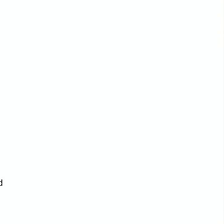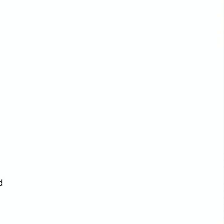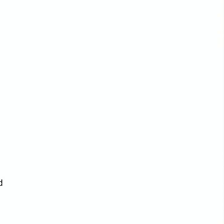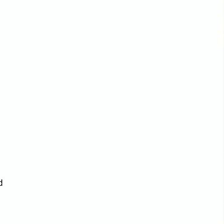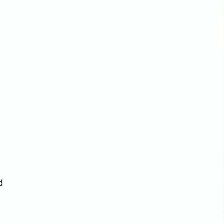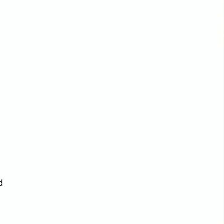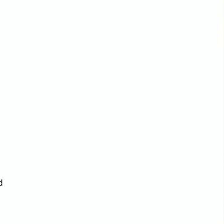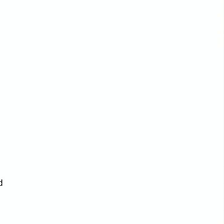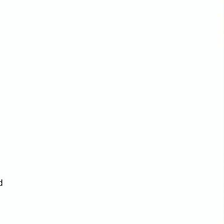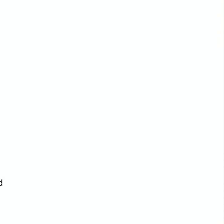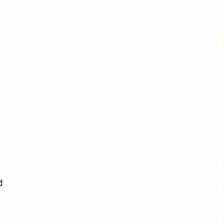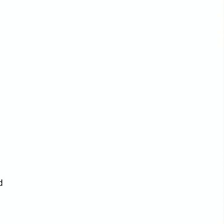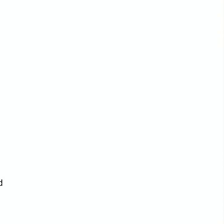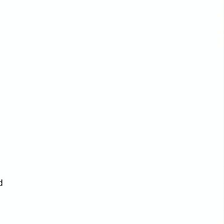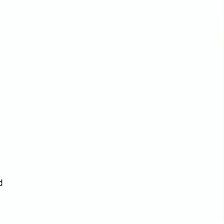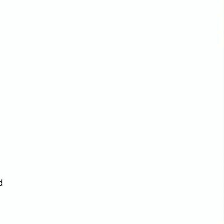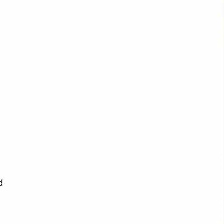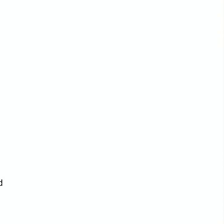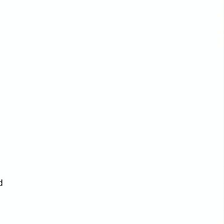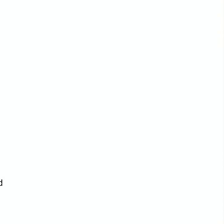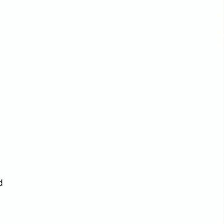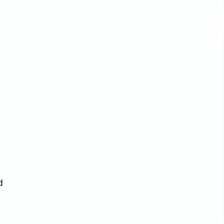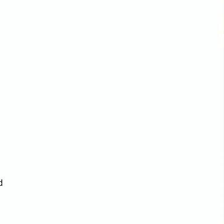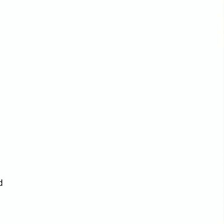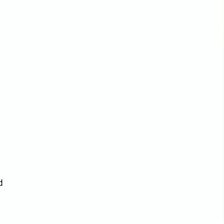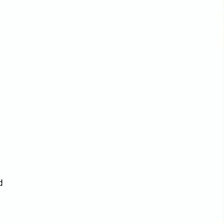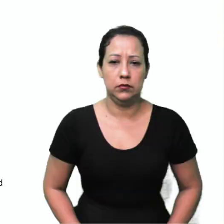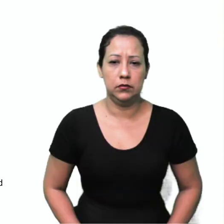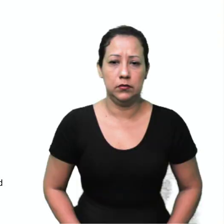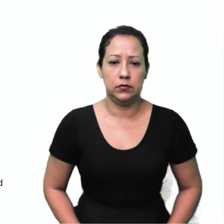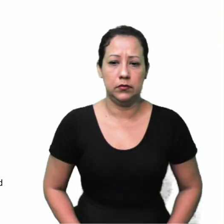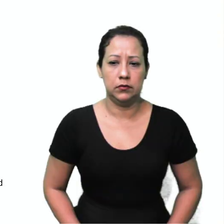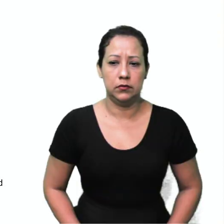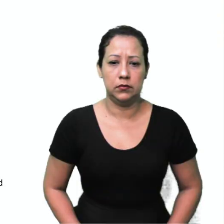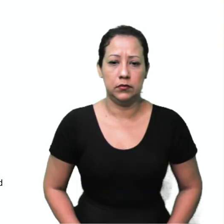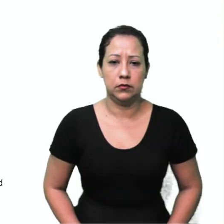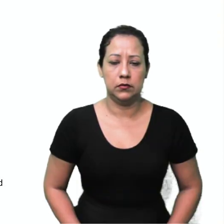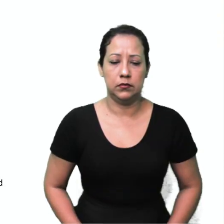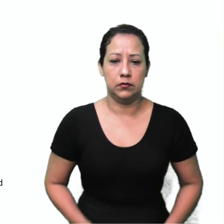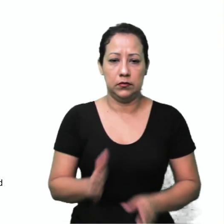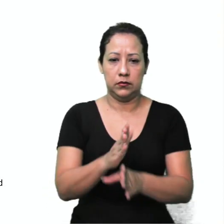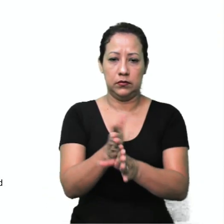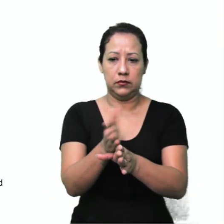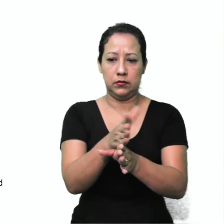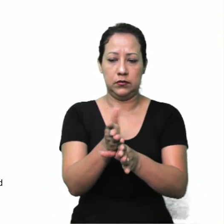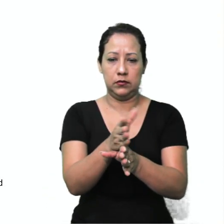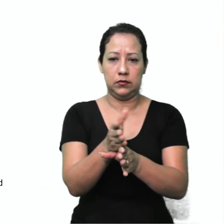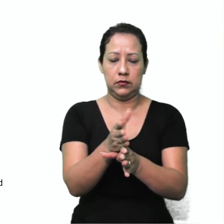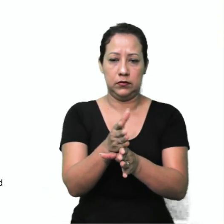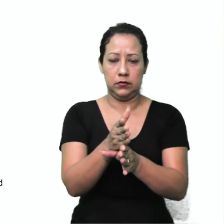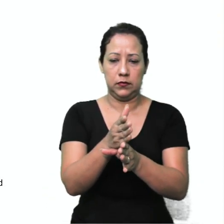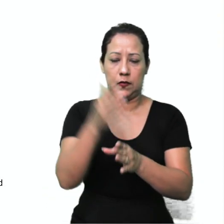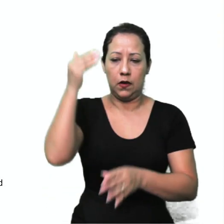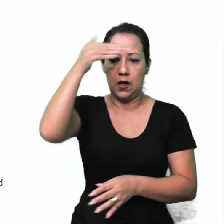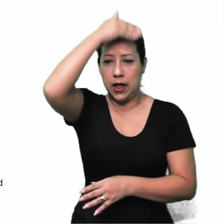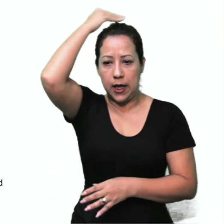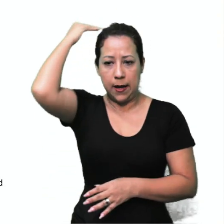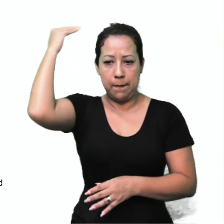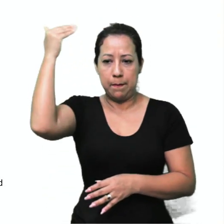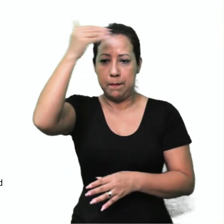Aí, a fronteira, México e Estados Unidos ou vice-versa. Tudo bem?